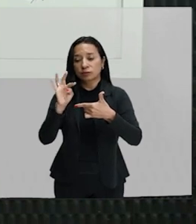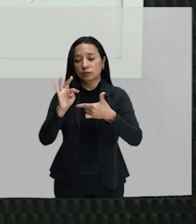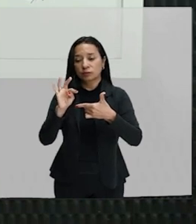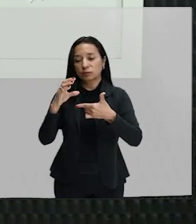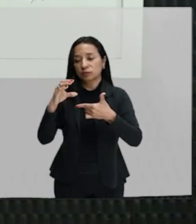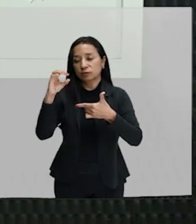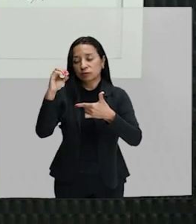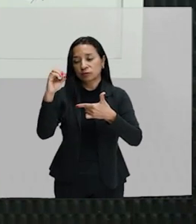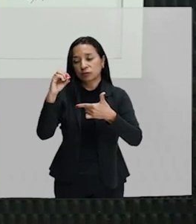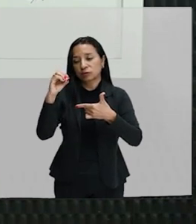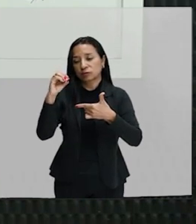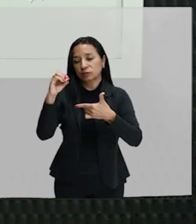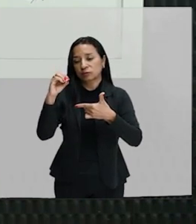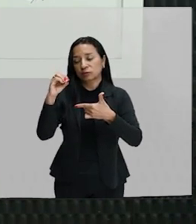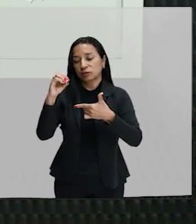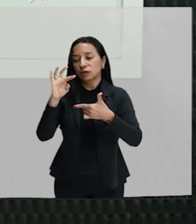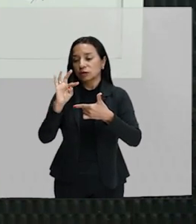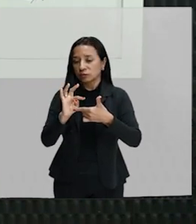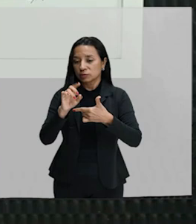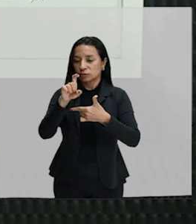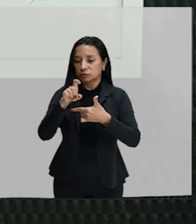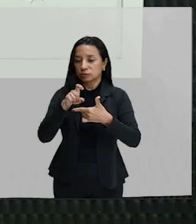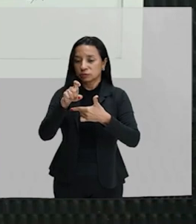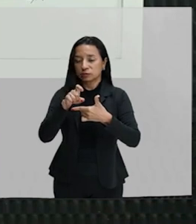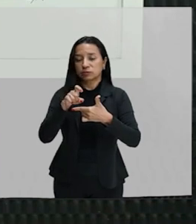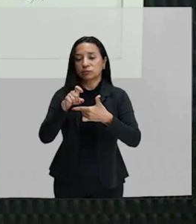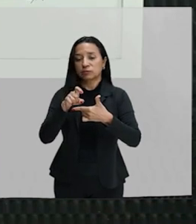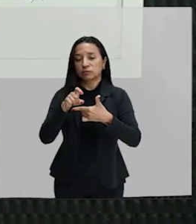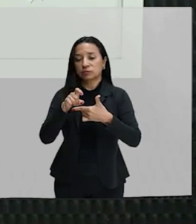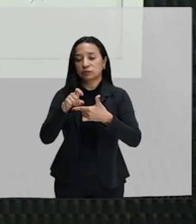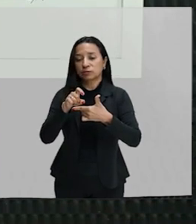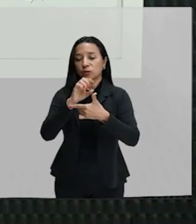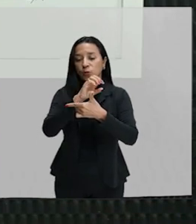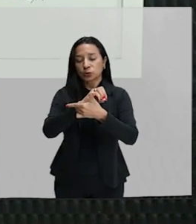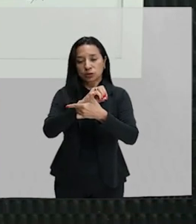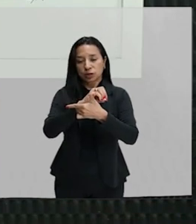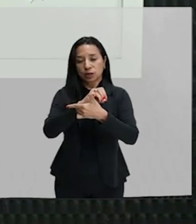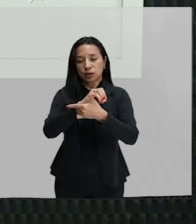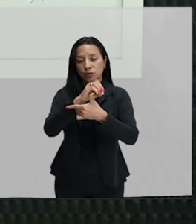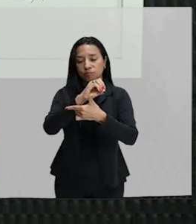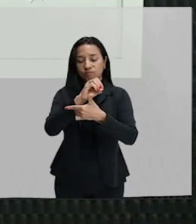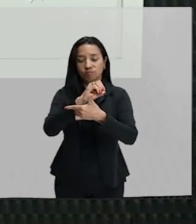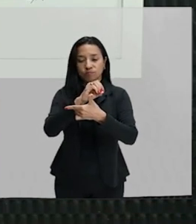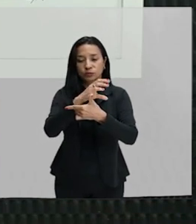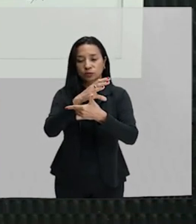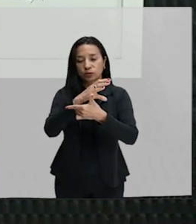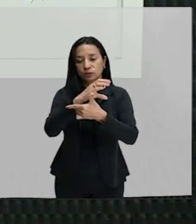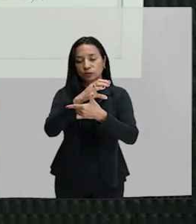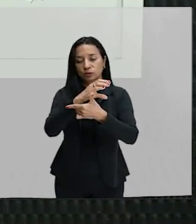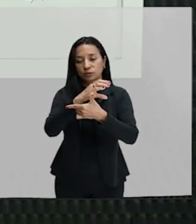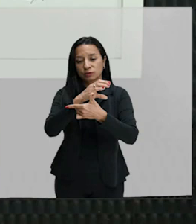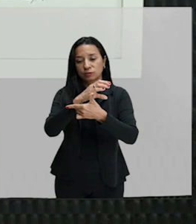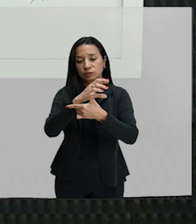em x quando for 0 gra